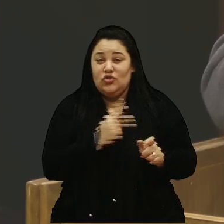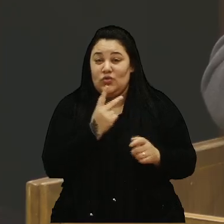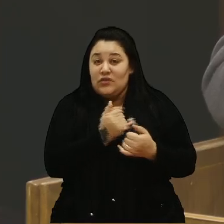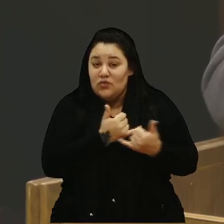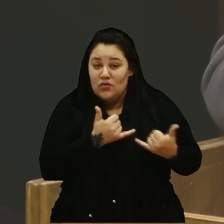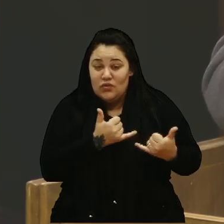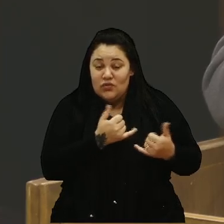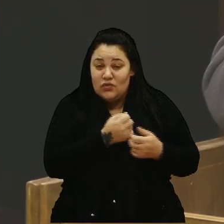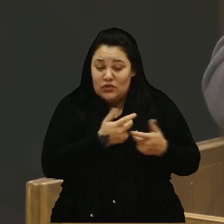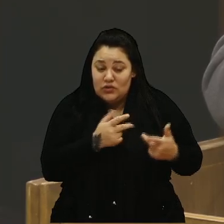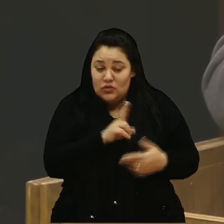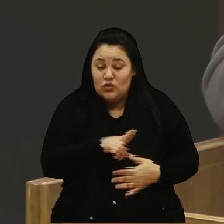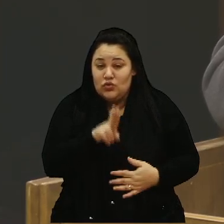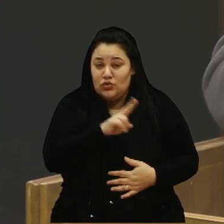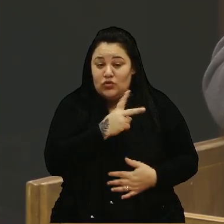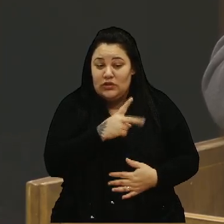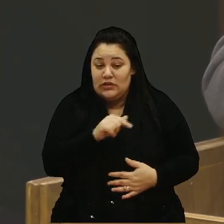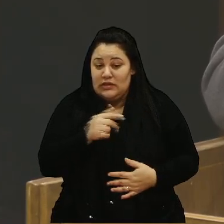de R$